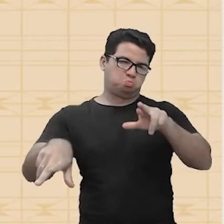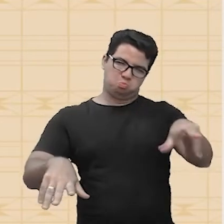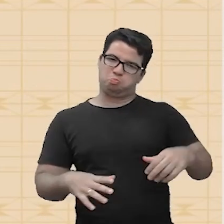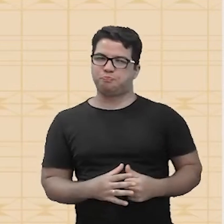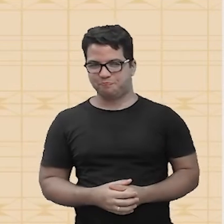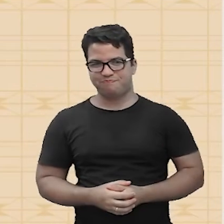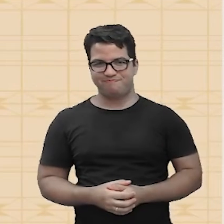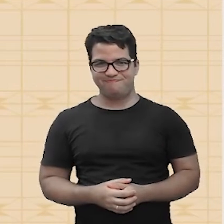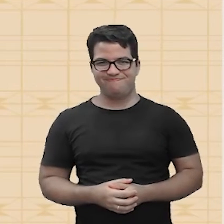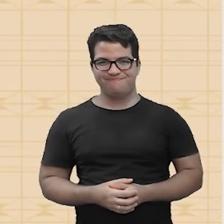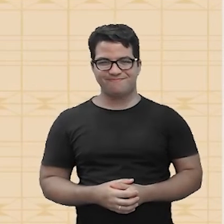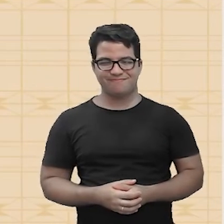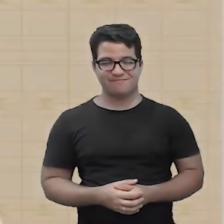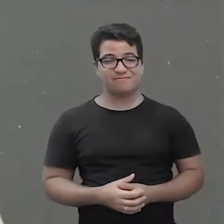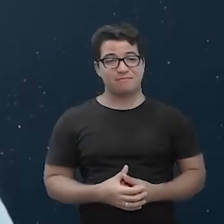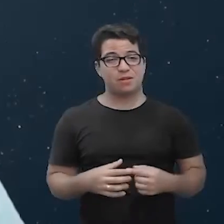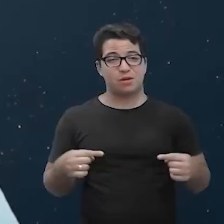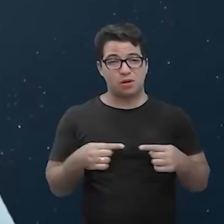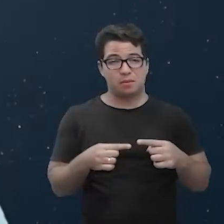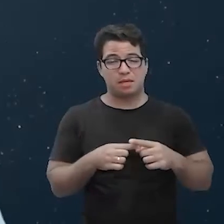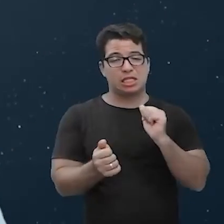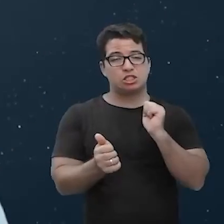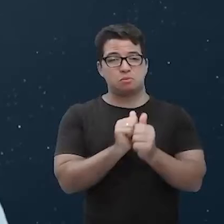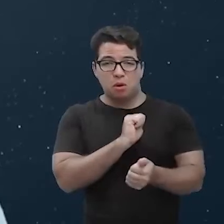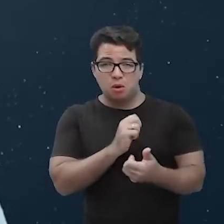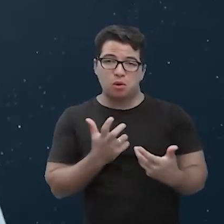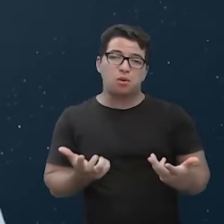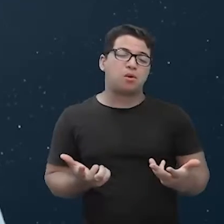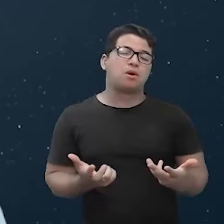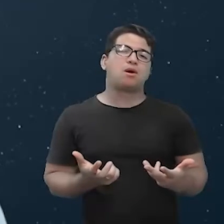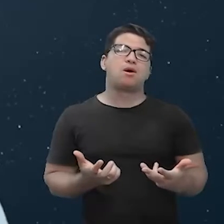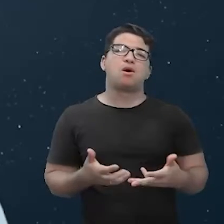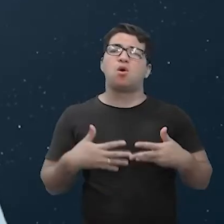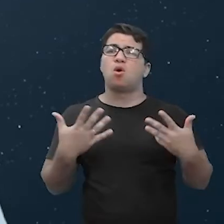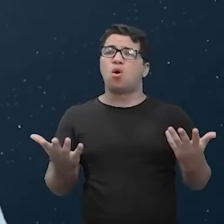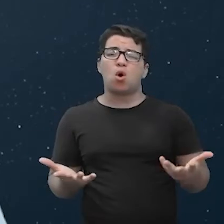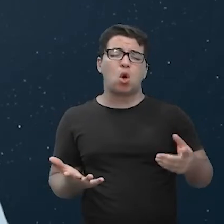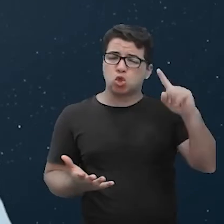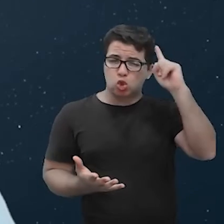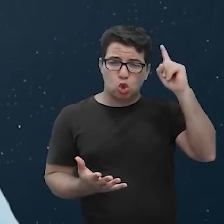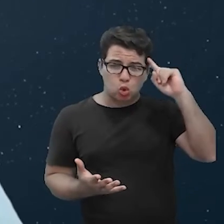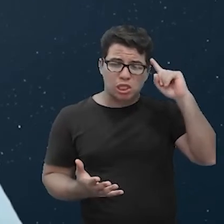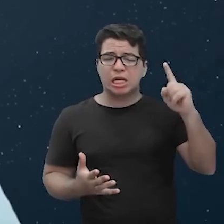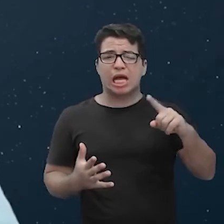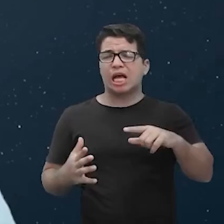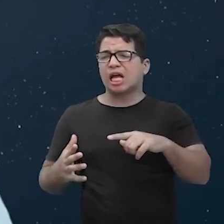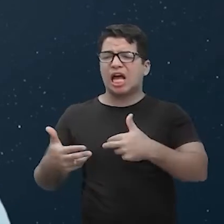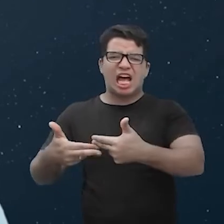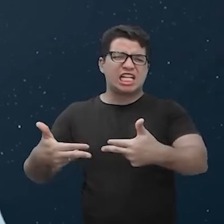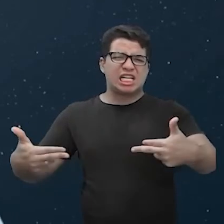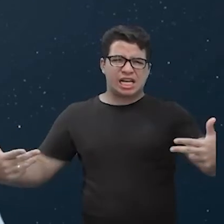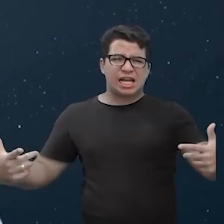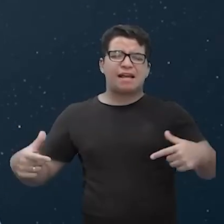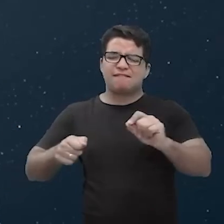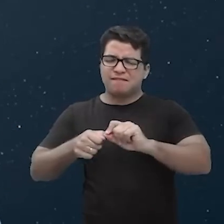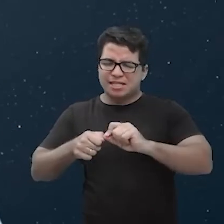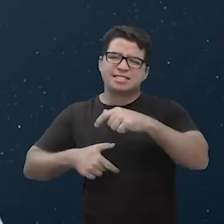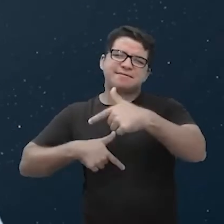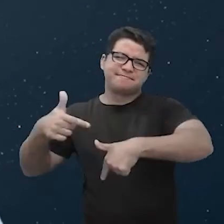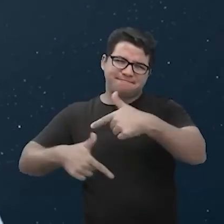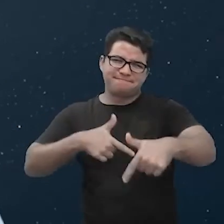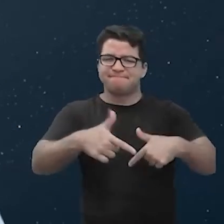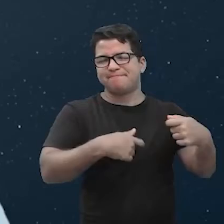é o atleta, ou é a pessoa mesmo que tem prática diária de atividades físicas.